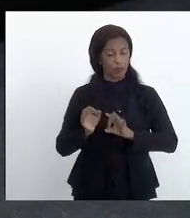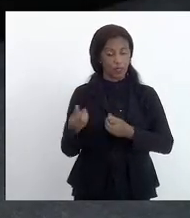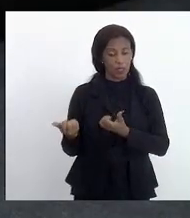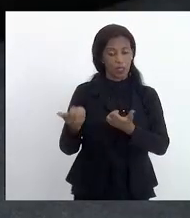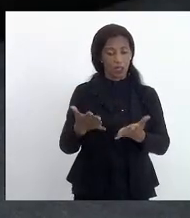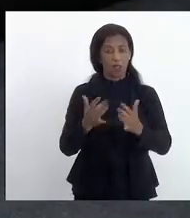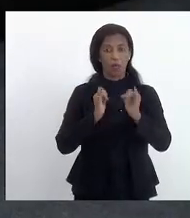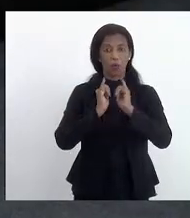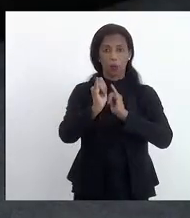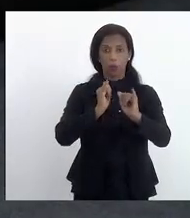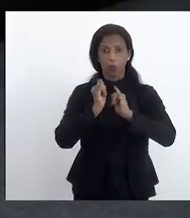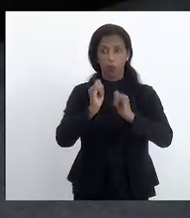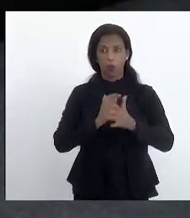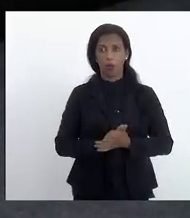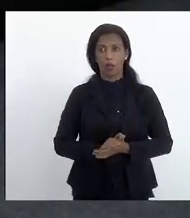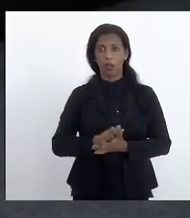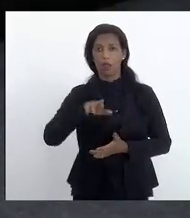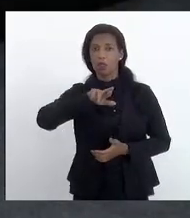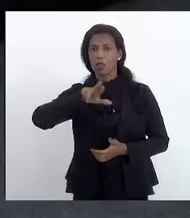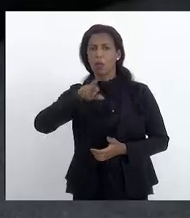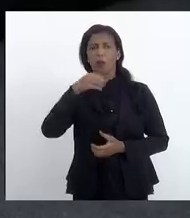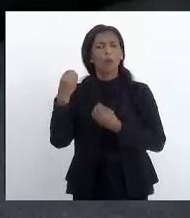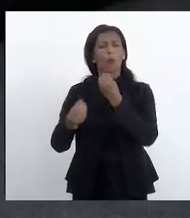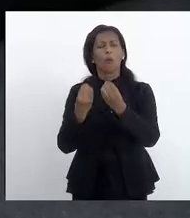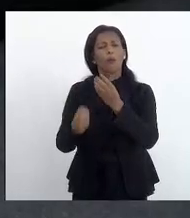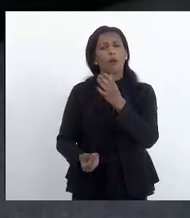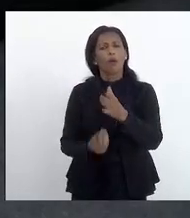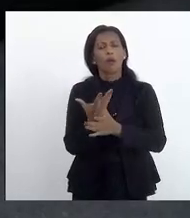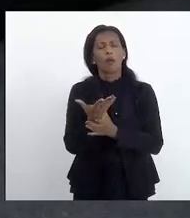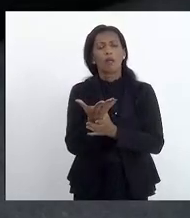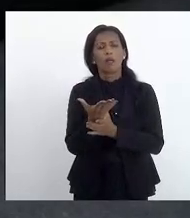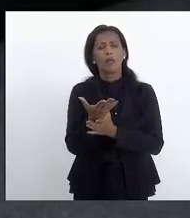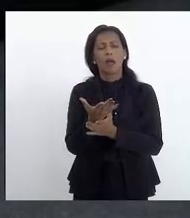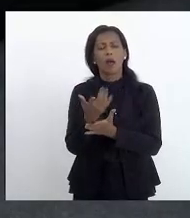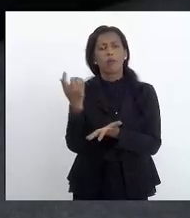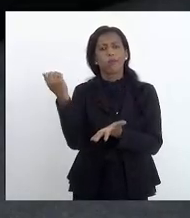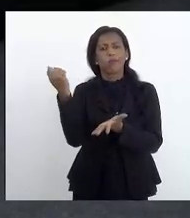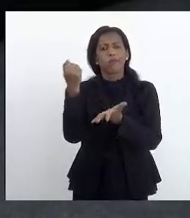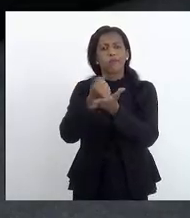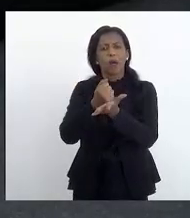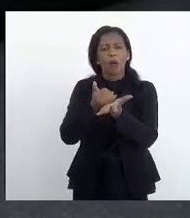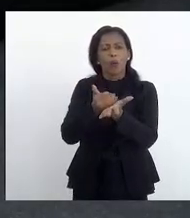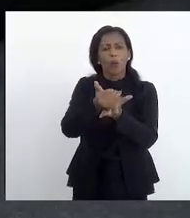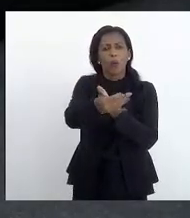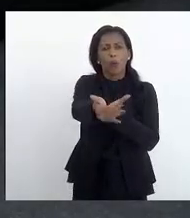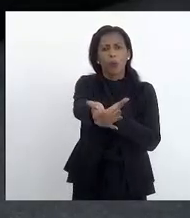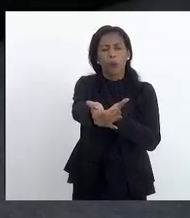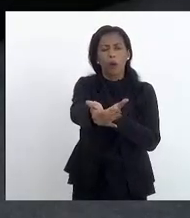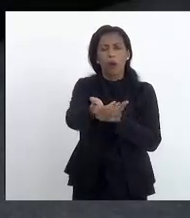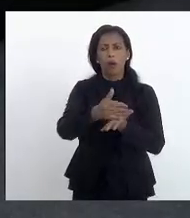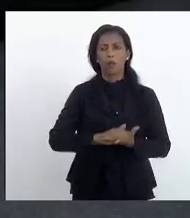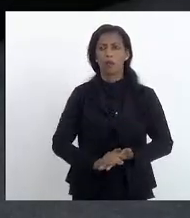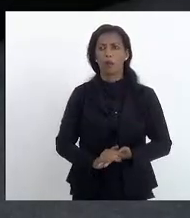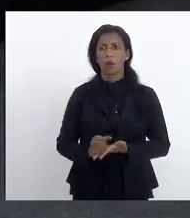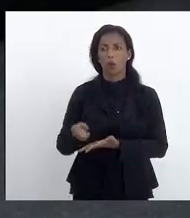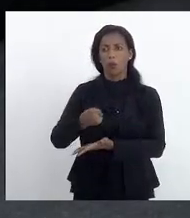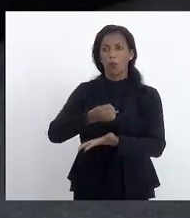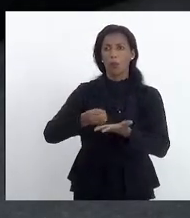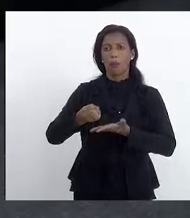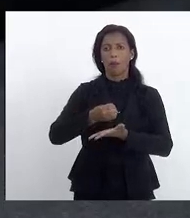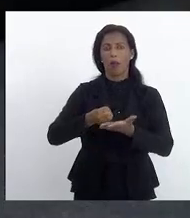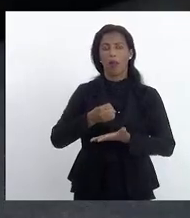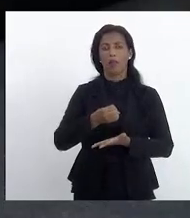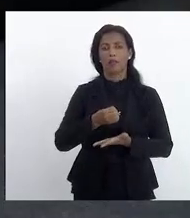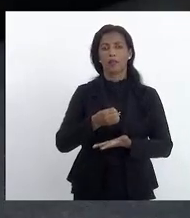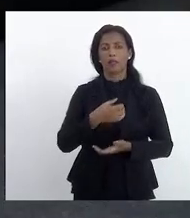dá notícia que não há como criar um marco inicial tomando como base a data de